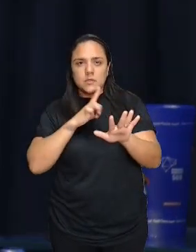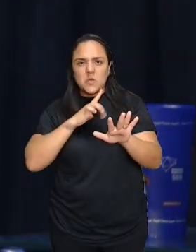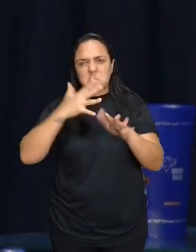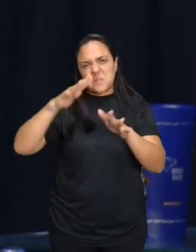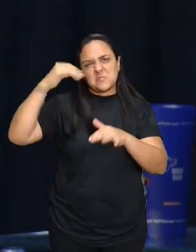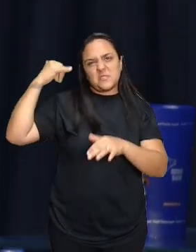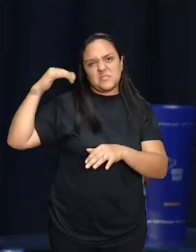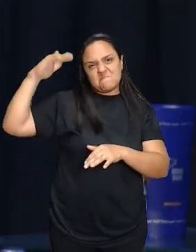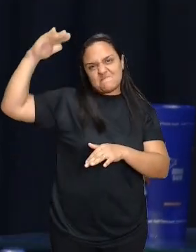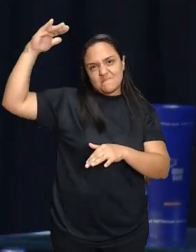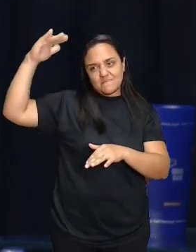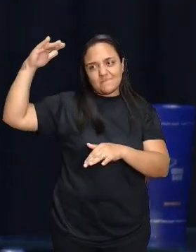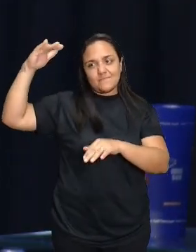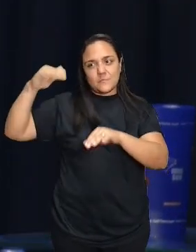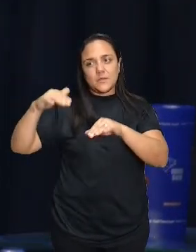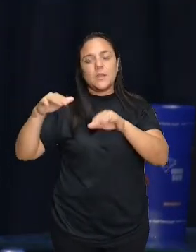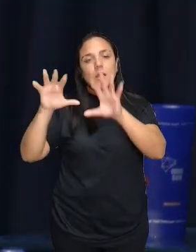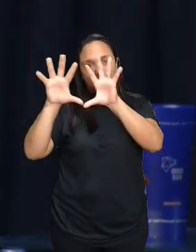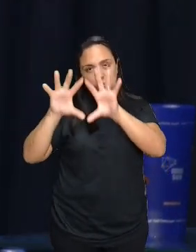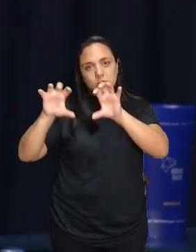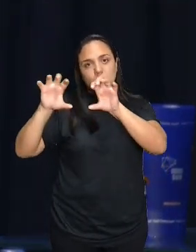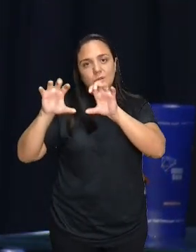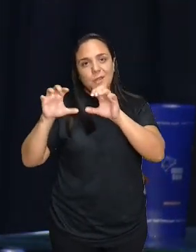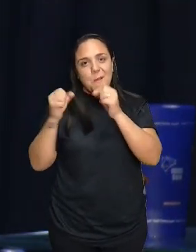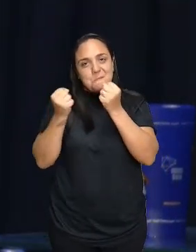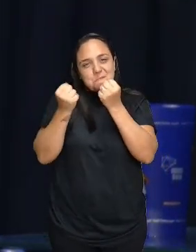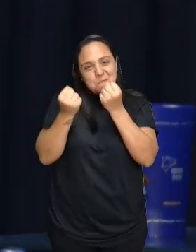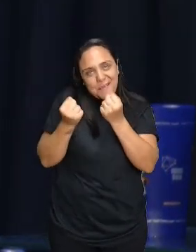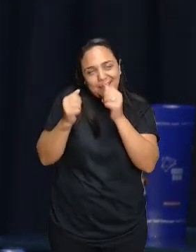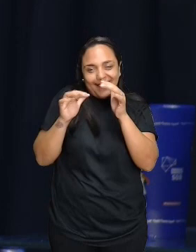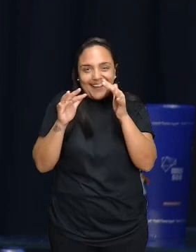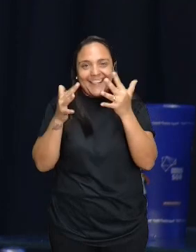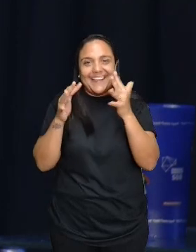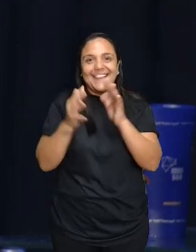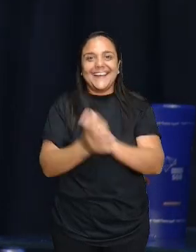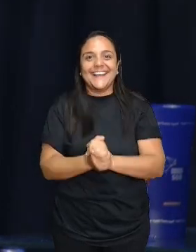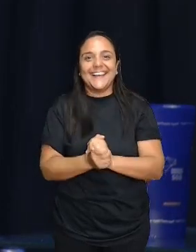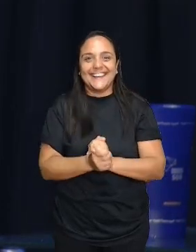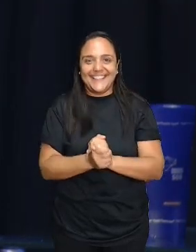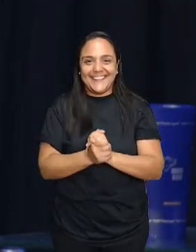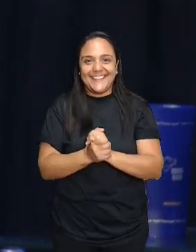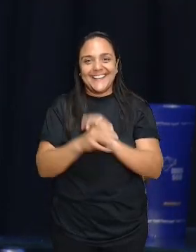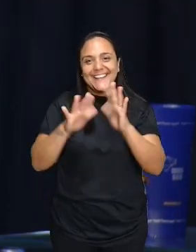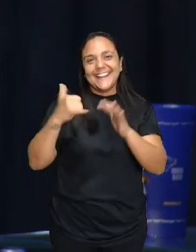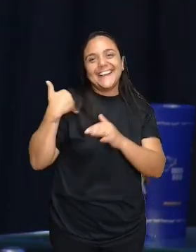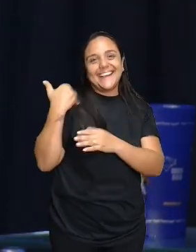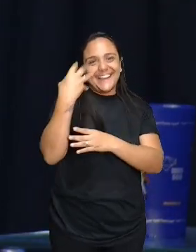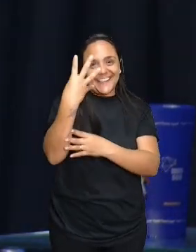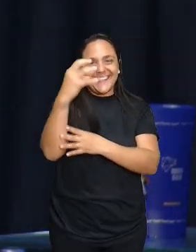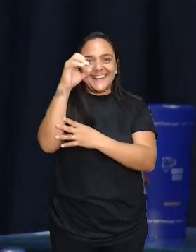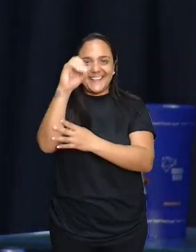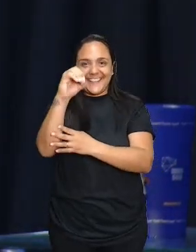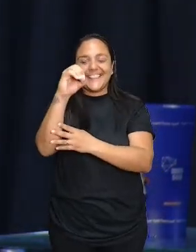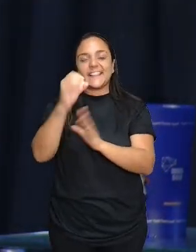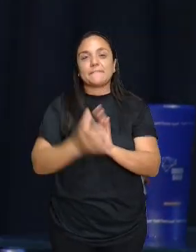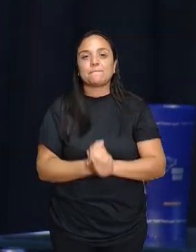e um pouquinho acima do peso, não muito. E fiz 40 anos ontem.